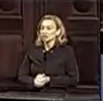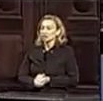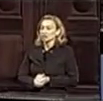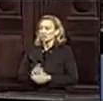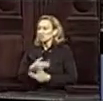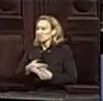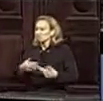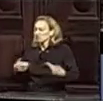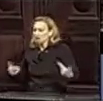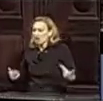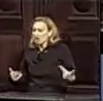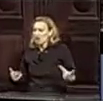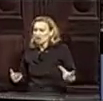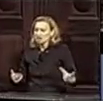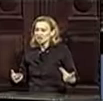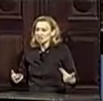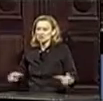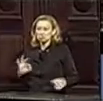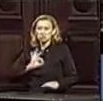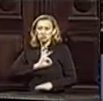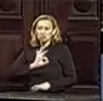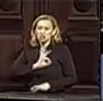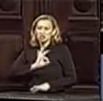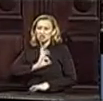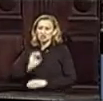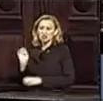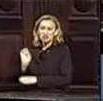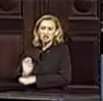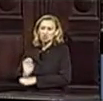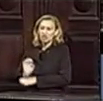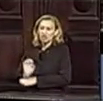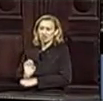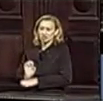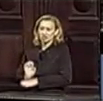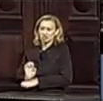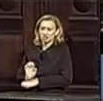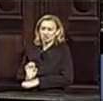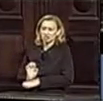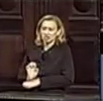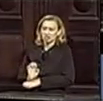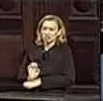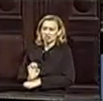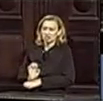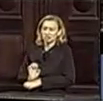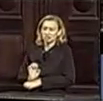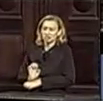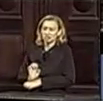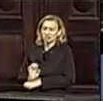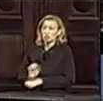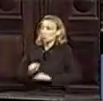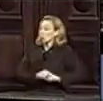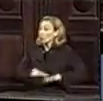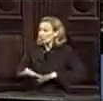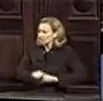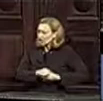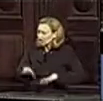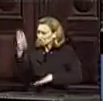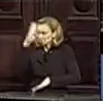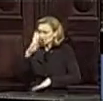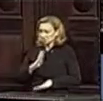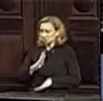de grande vulto, as polícias estaduais. Não. O Exército Brasileiro